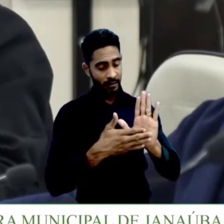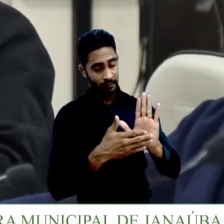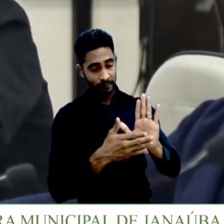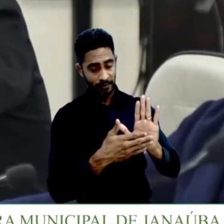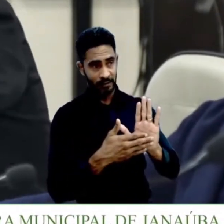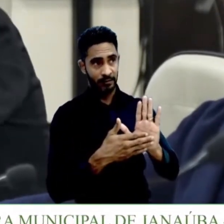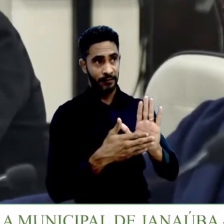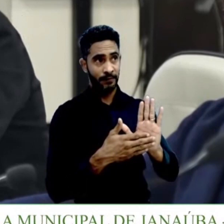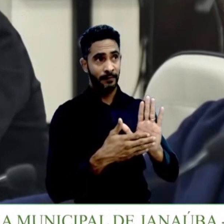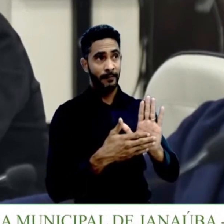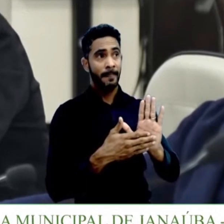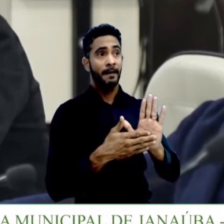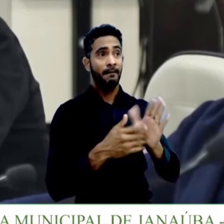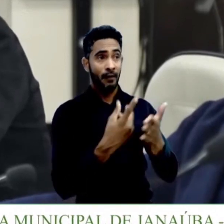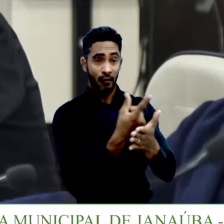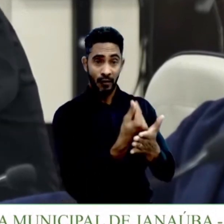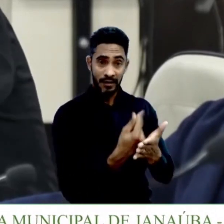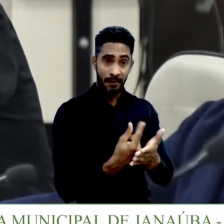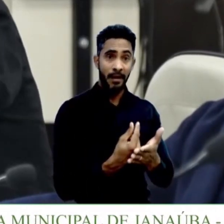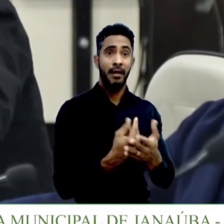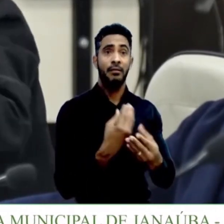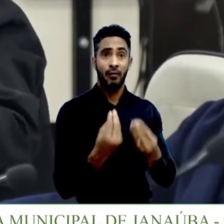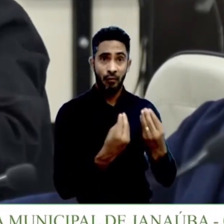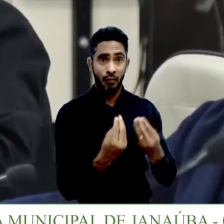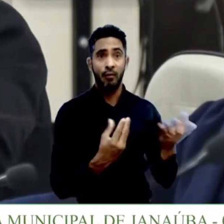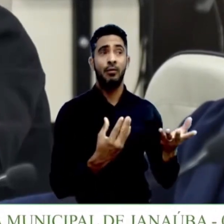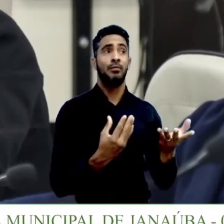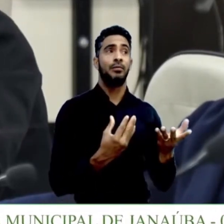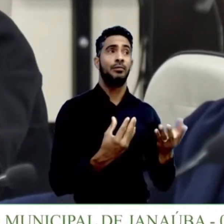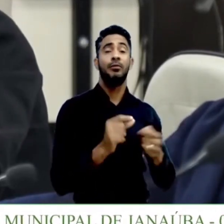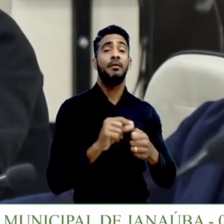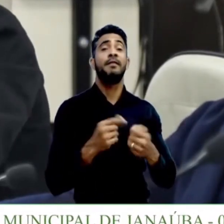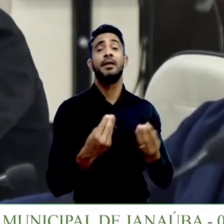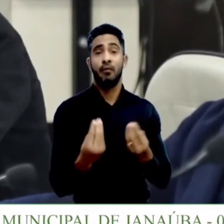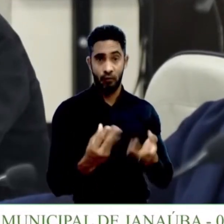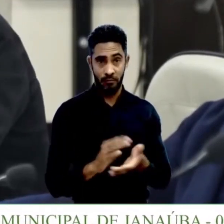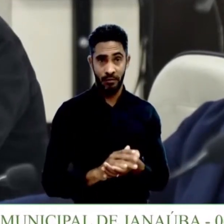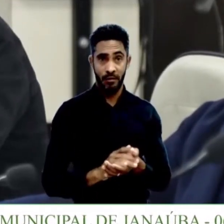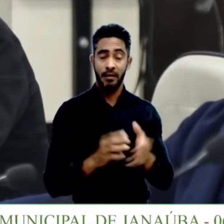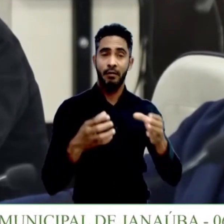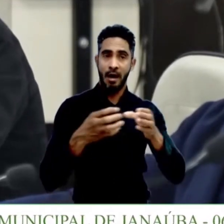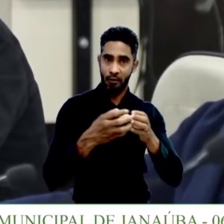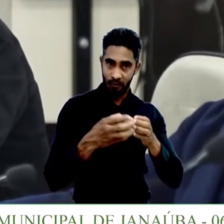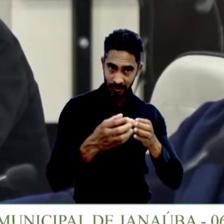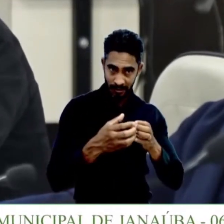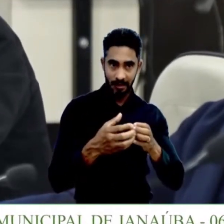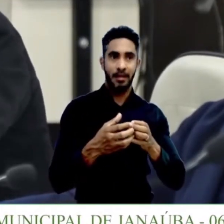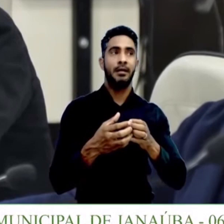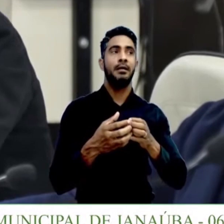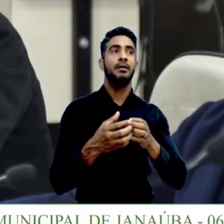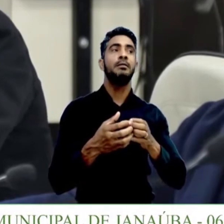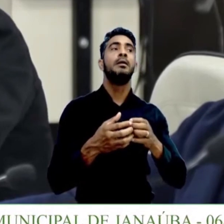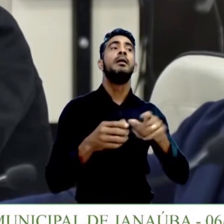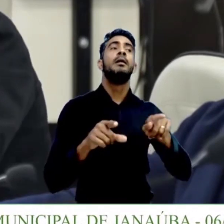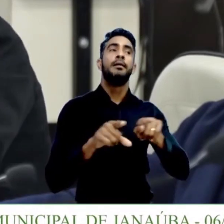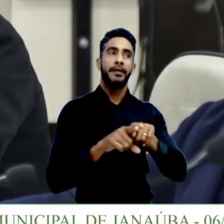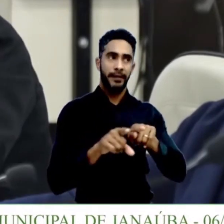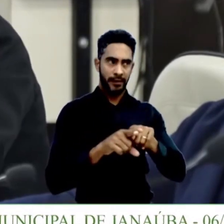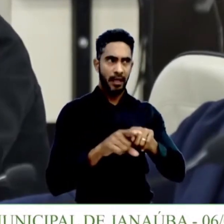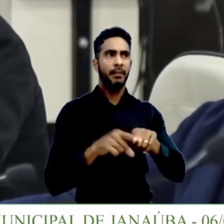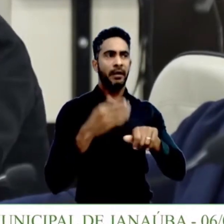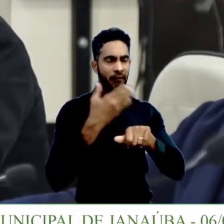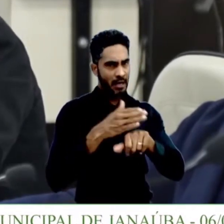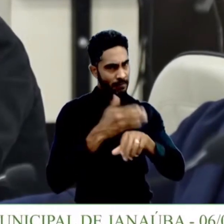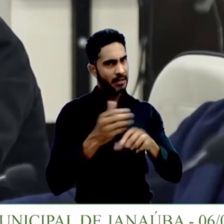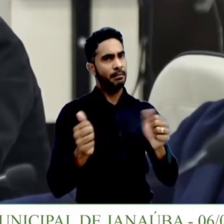aprovar. Está fora de orçamento, tem onde fazer, como que vai fazer? Então, a Comissão de Orçamento, ela também vai participar